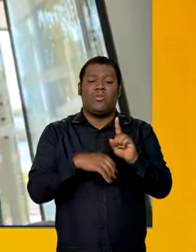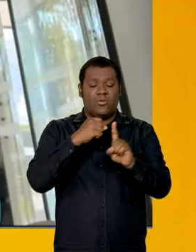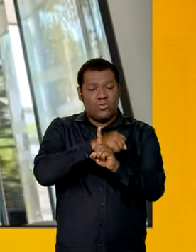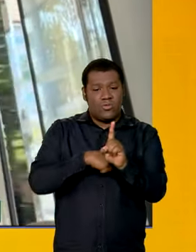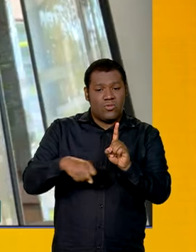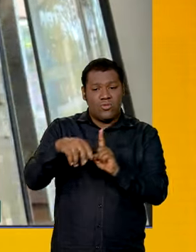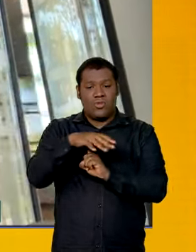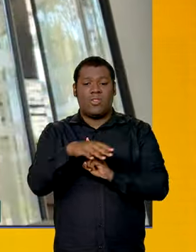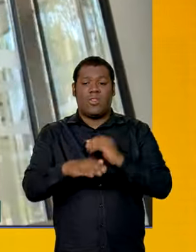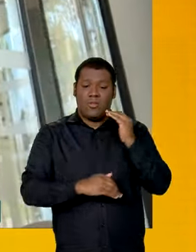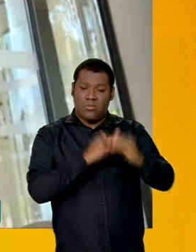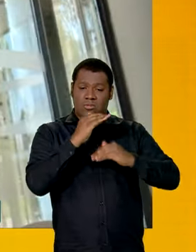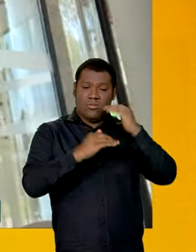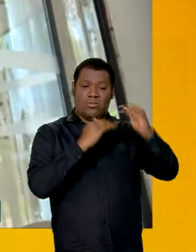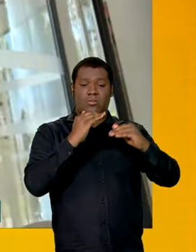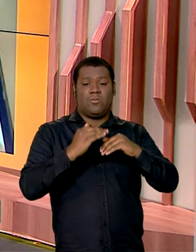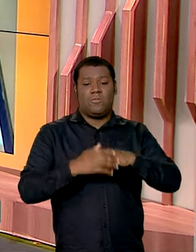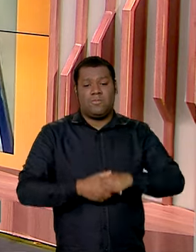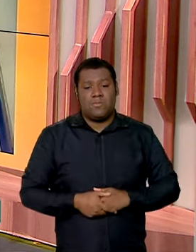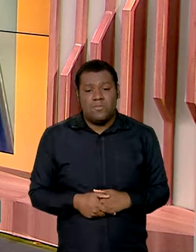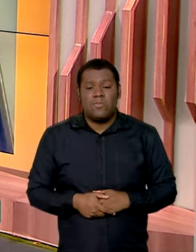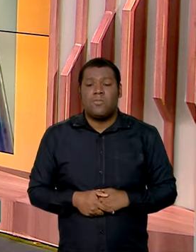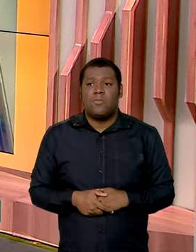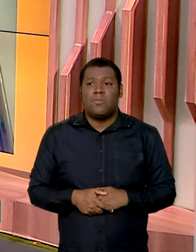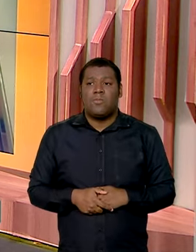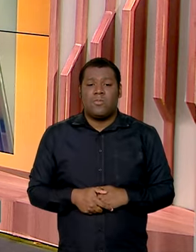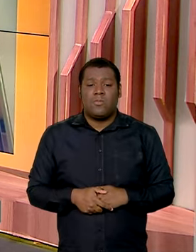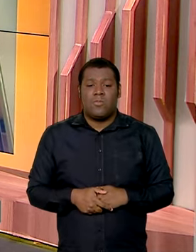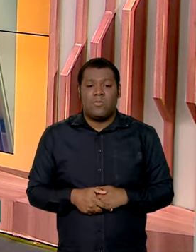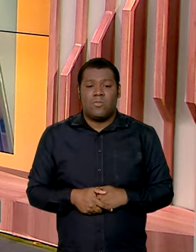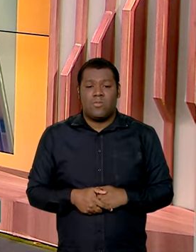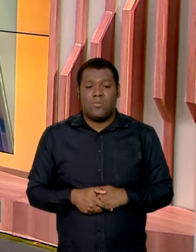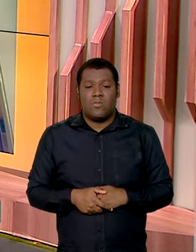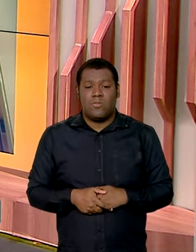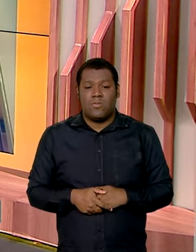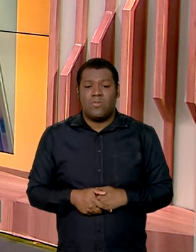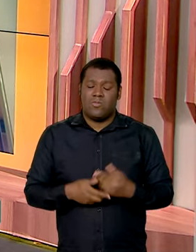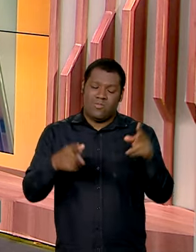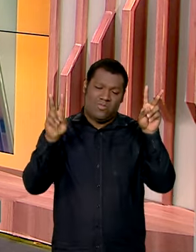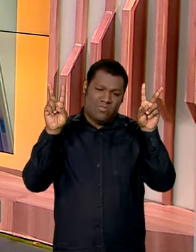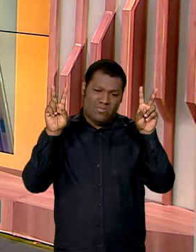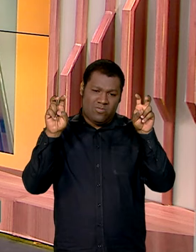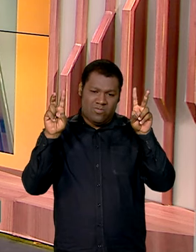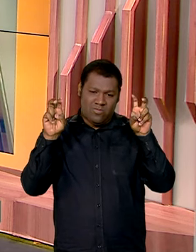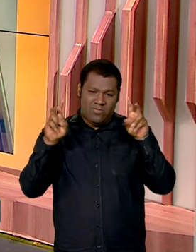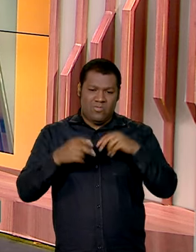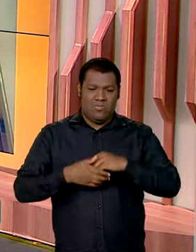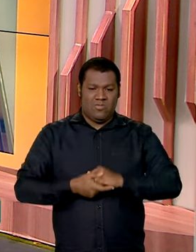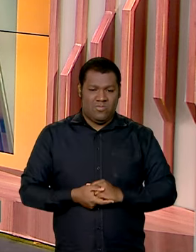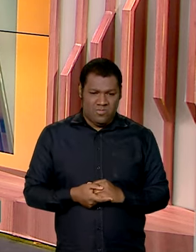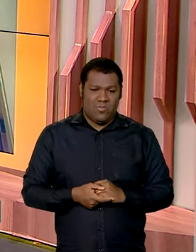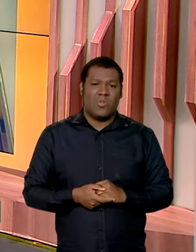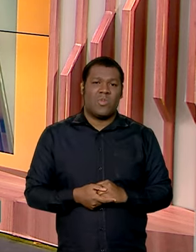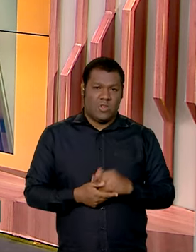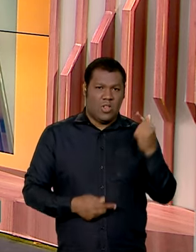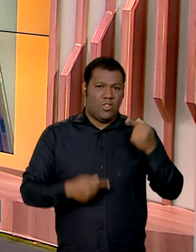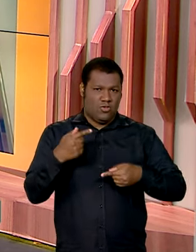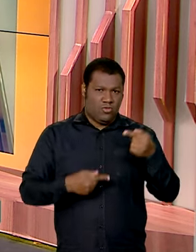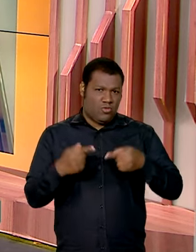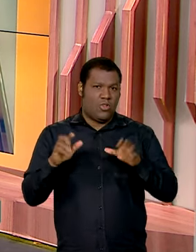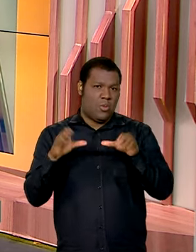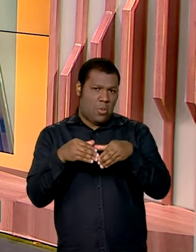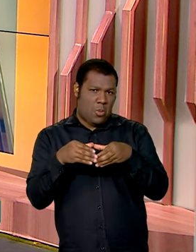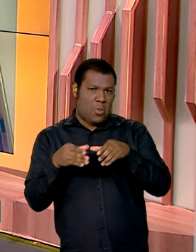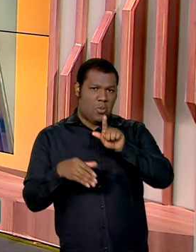sociedade continue avançando. Entendi. A inclusão desse assunto, desse tema nos debates do G20, o